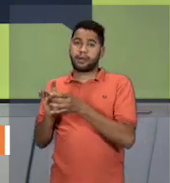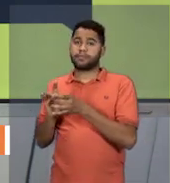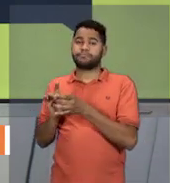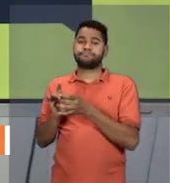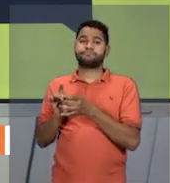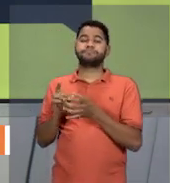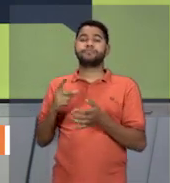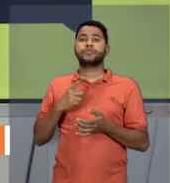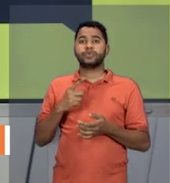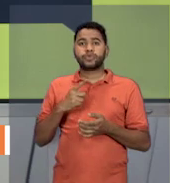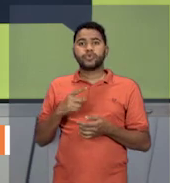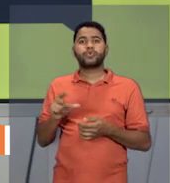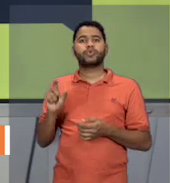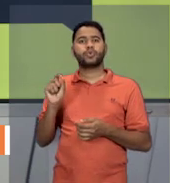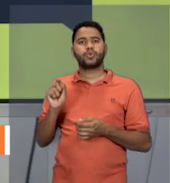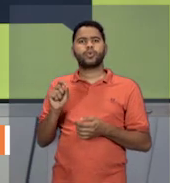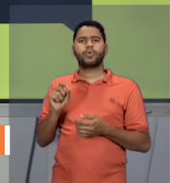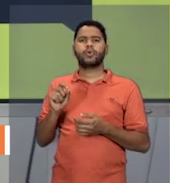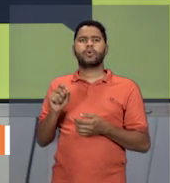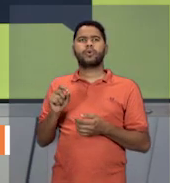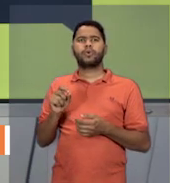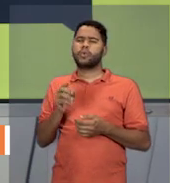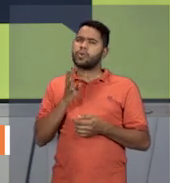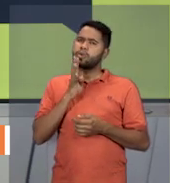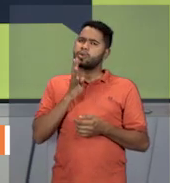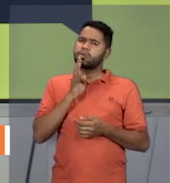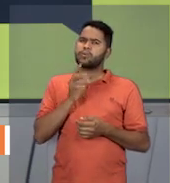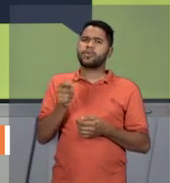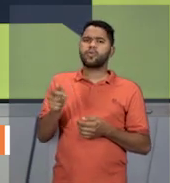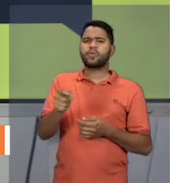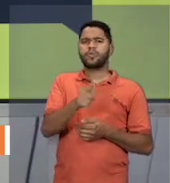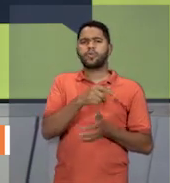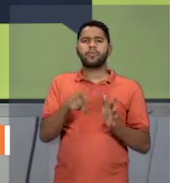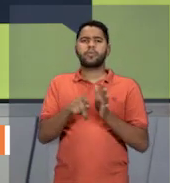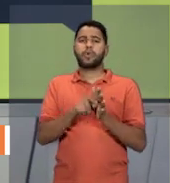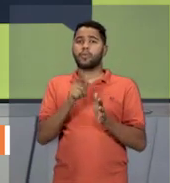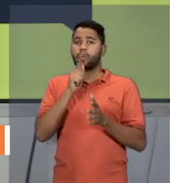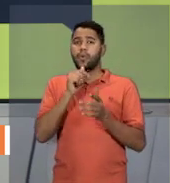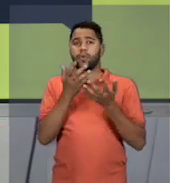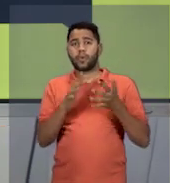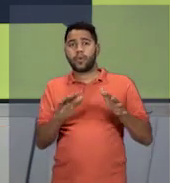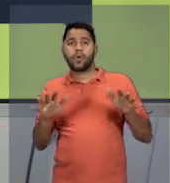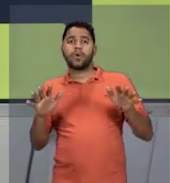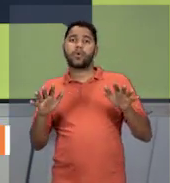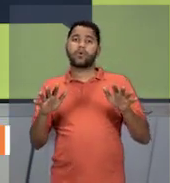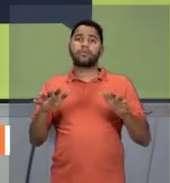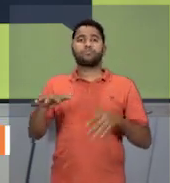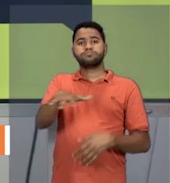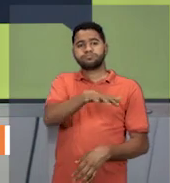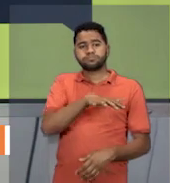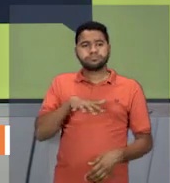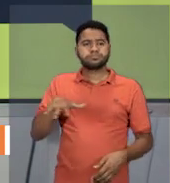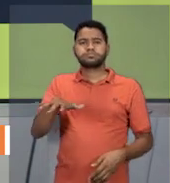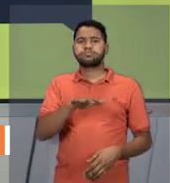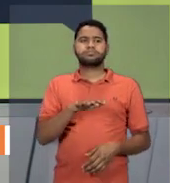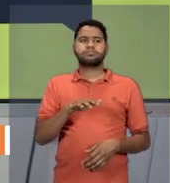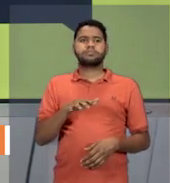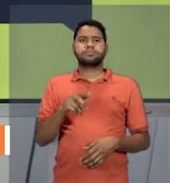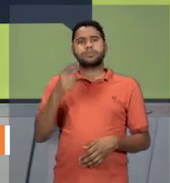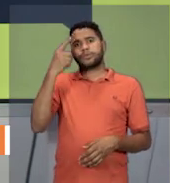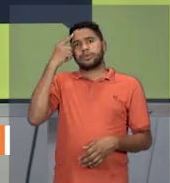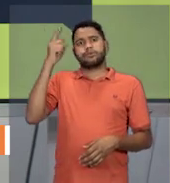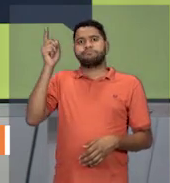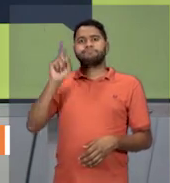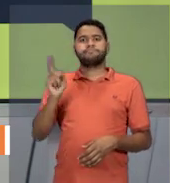eles tinham ainda vago conhecimento sobre os oceanos, sobre a geografia. Eles não faziam a menor